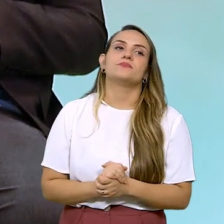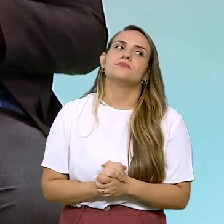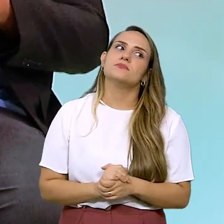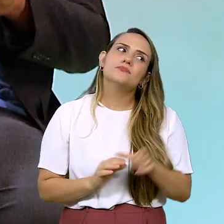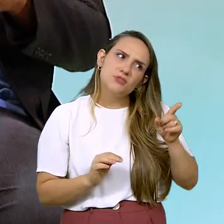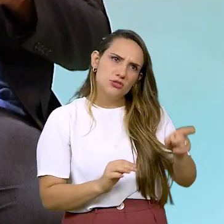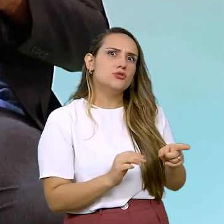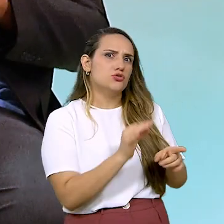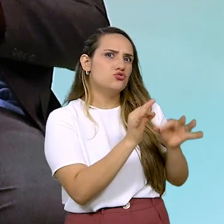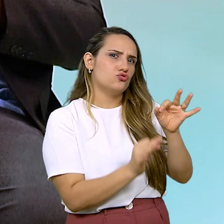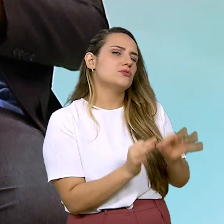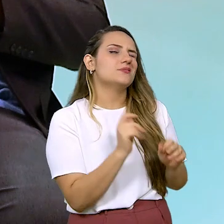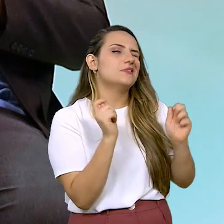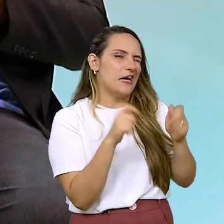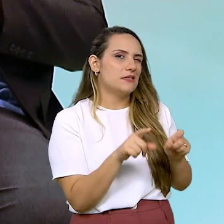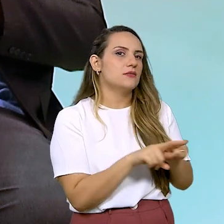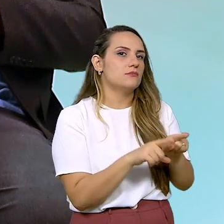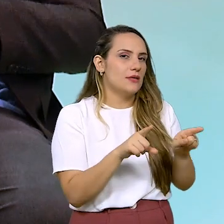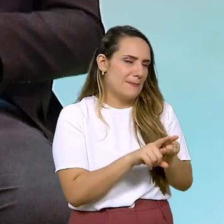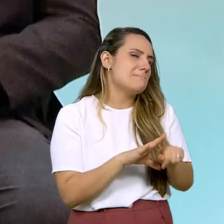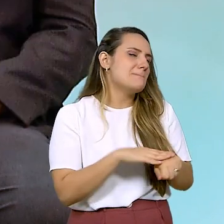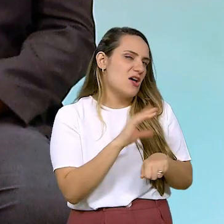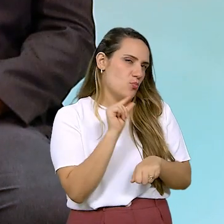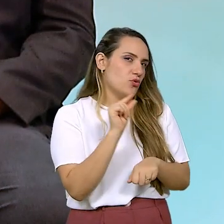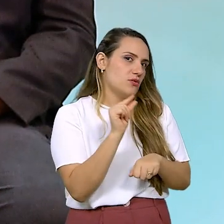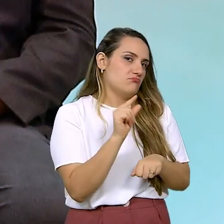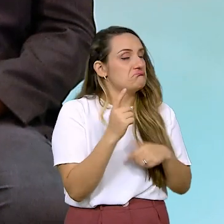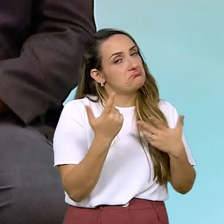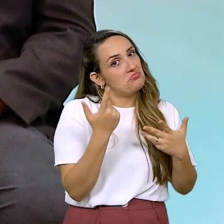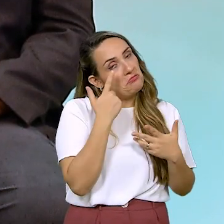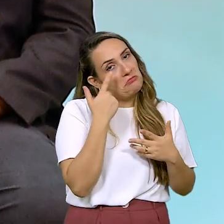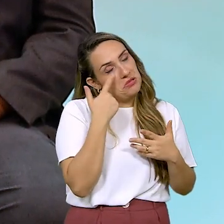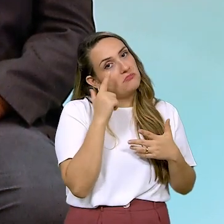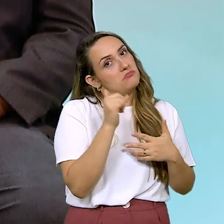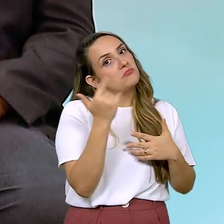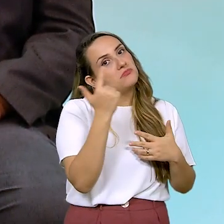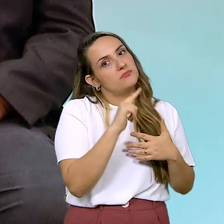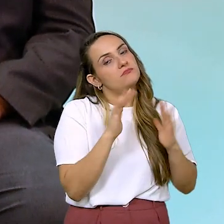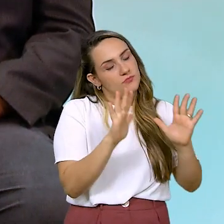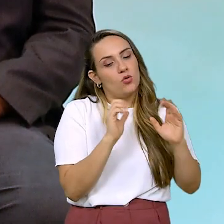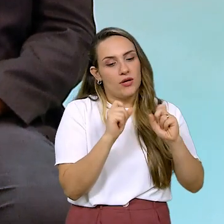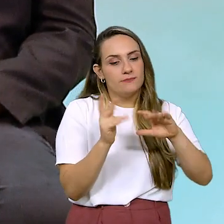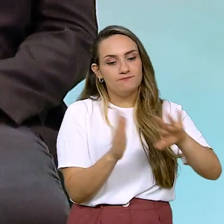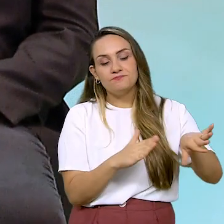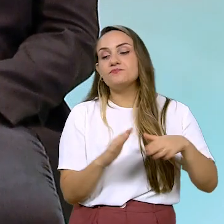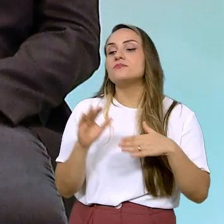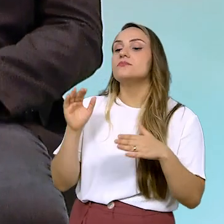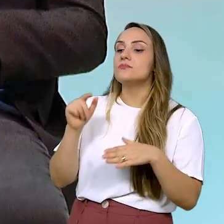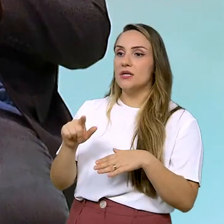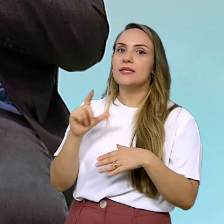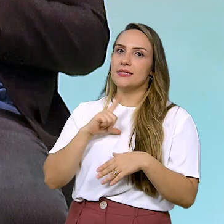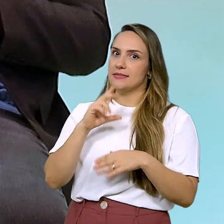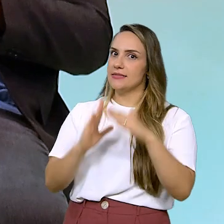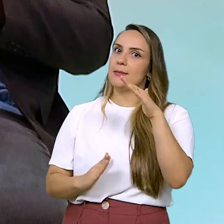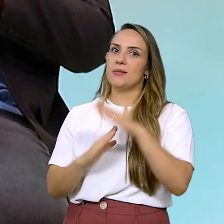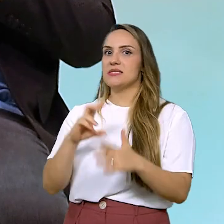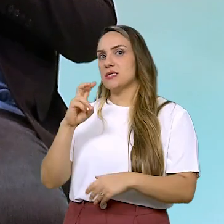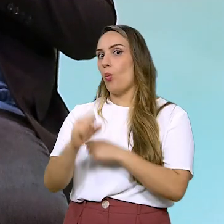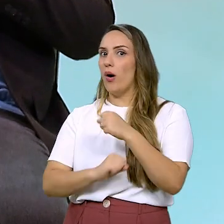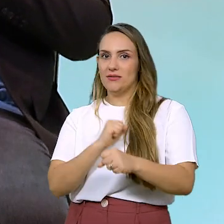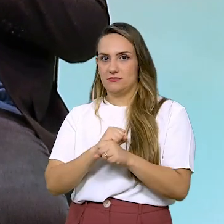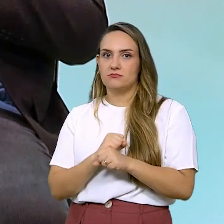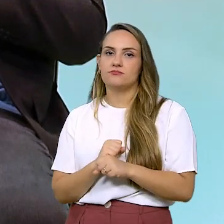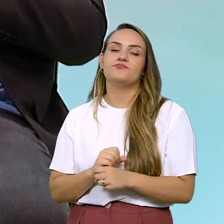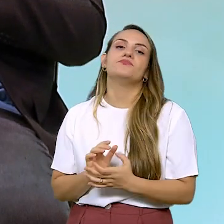né? Na via judicial também, mas tem alguns casos aí que de repente você pode recuperar até mais anos. Só que o que